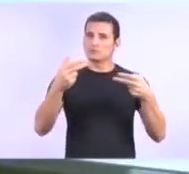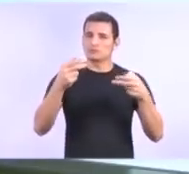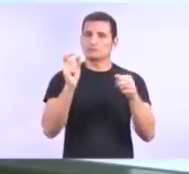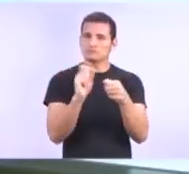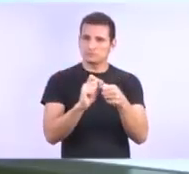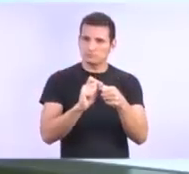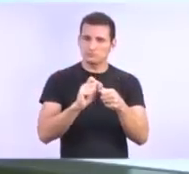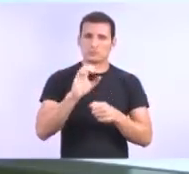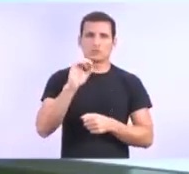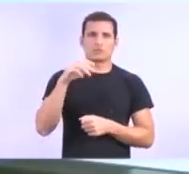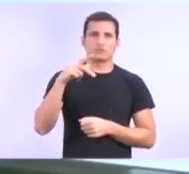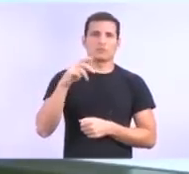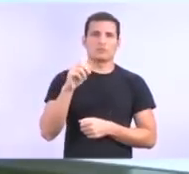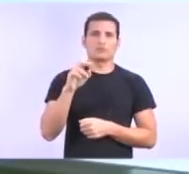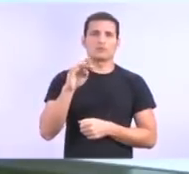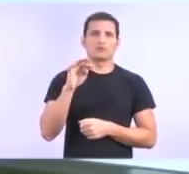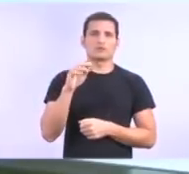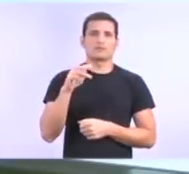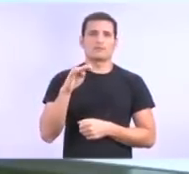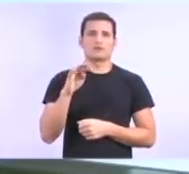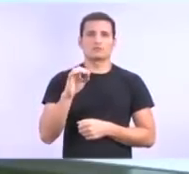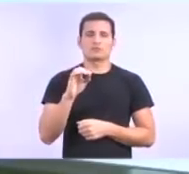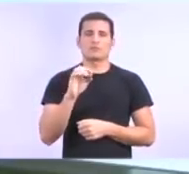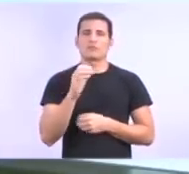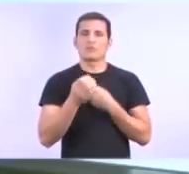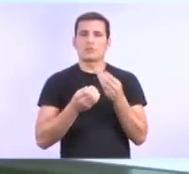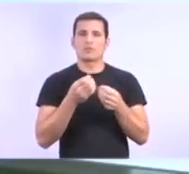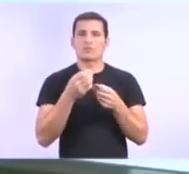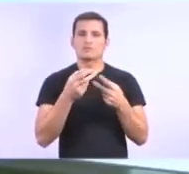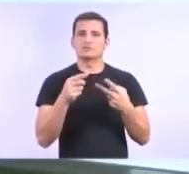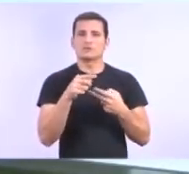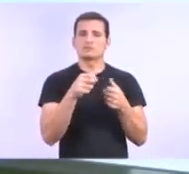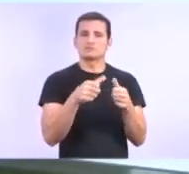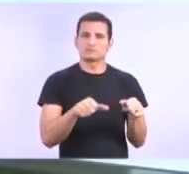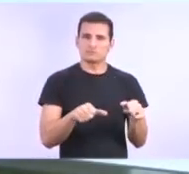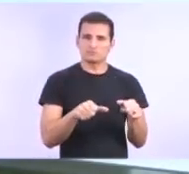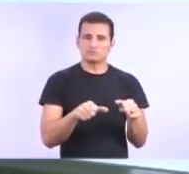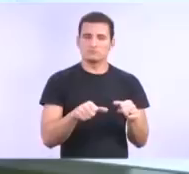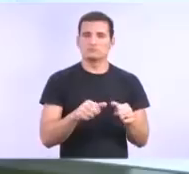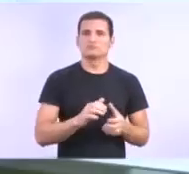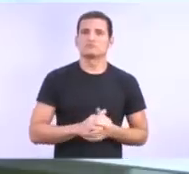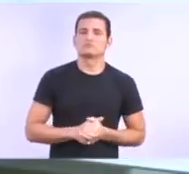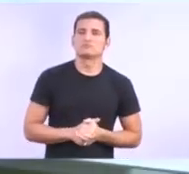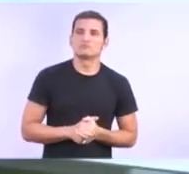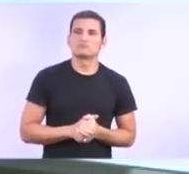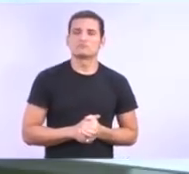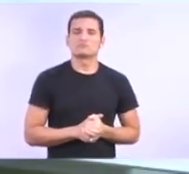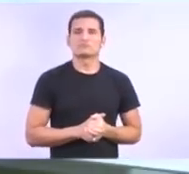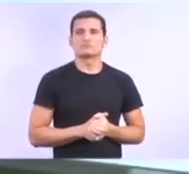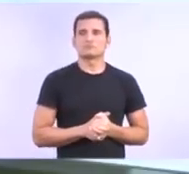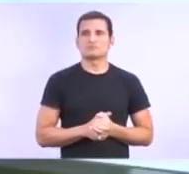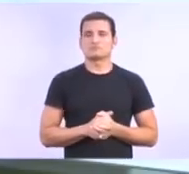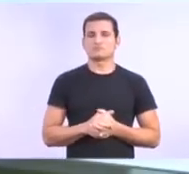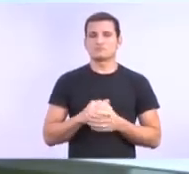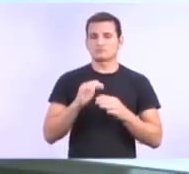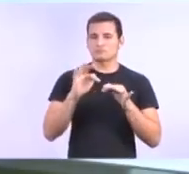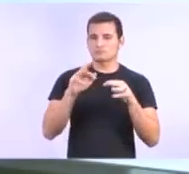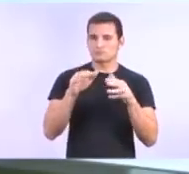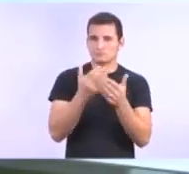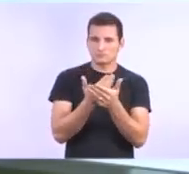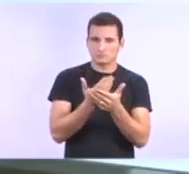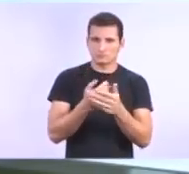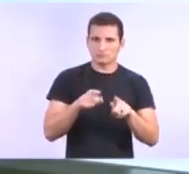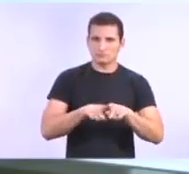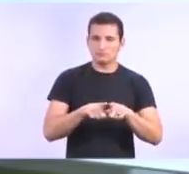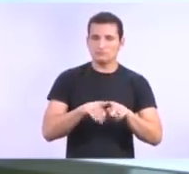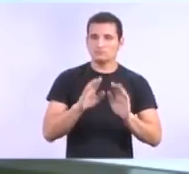comportamento. Como o objeto está? Define o estado do objeto naquele momento. E nós falamos no finalzinho a identidade